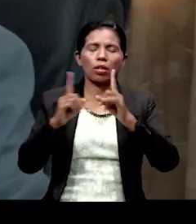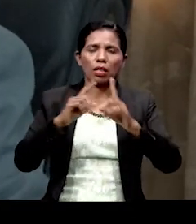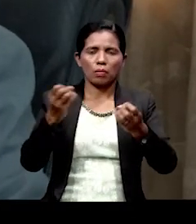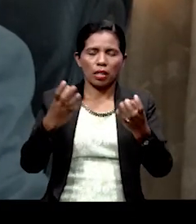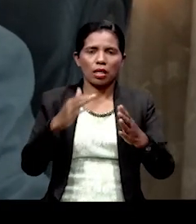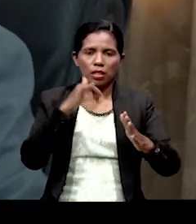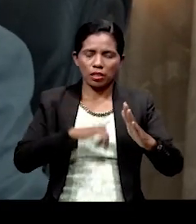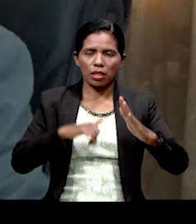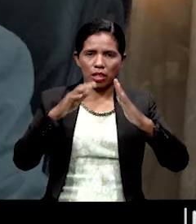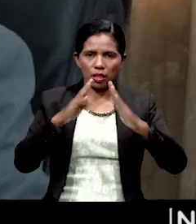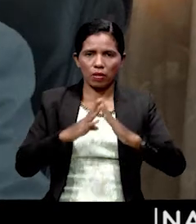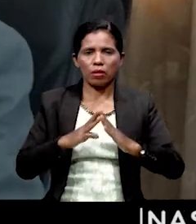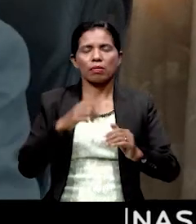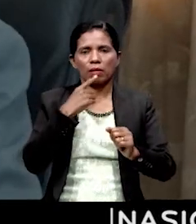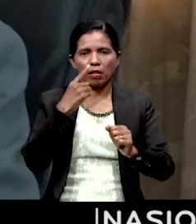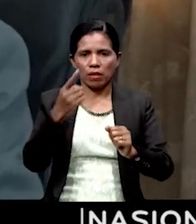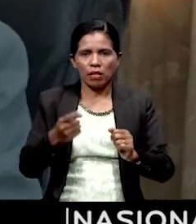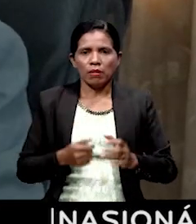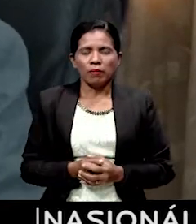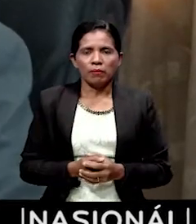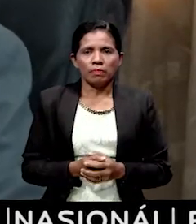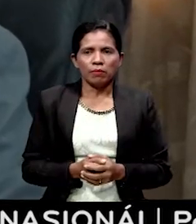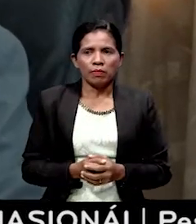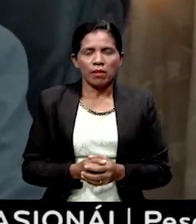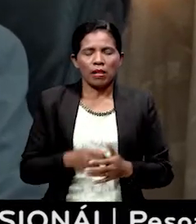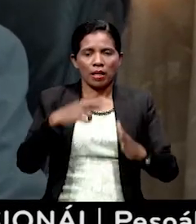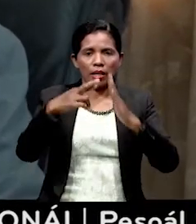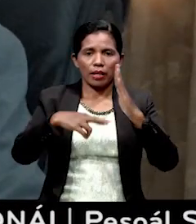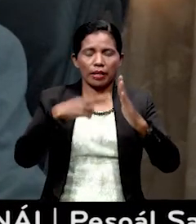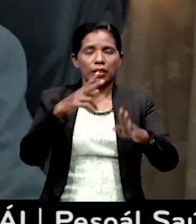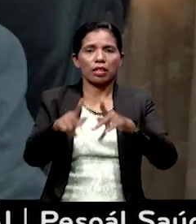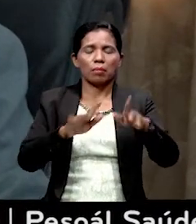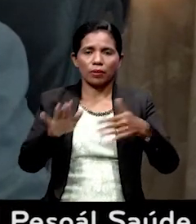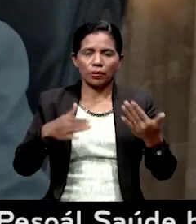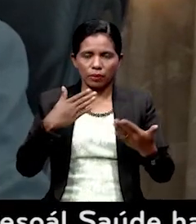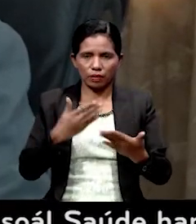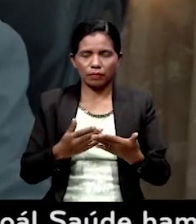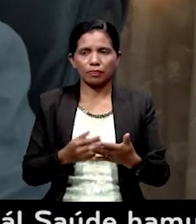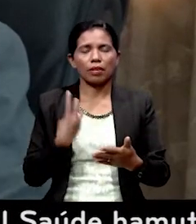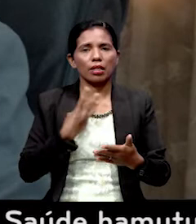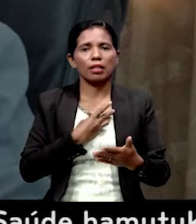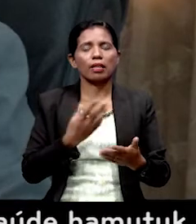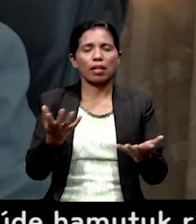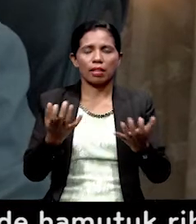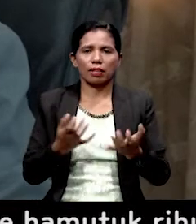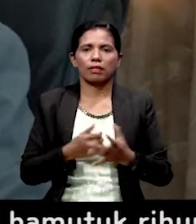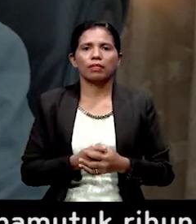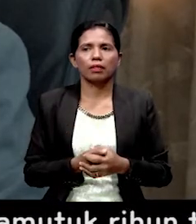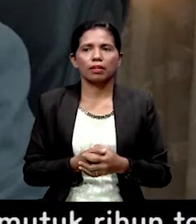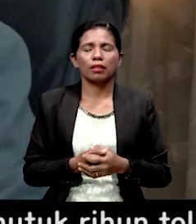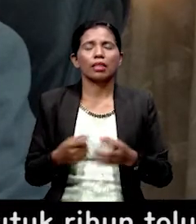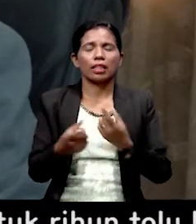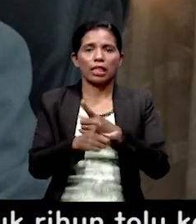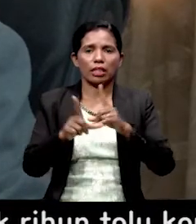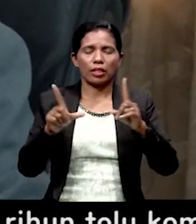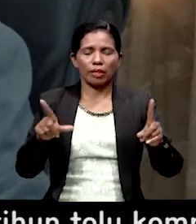confinamento obrigatório, né, pela afeta a circulação em mania, né, bem, maca, e tá cara, né, livre, ou não,